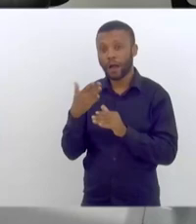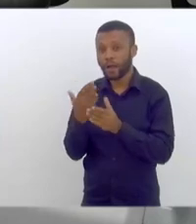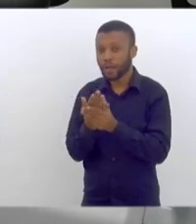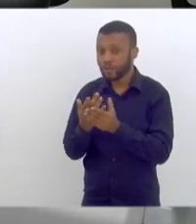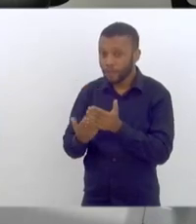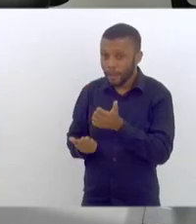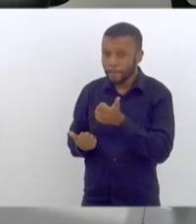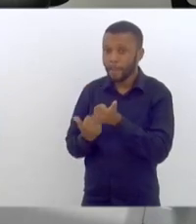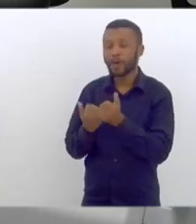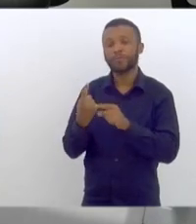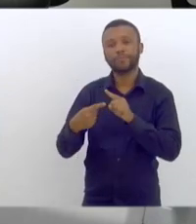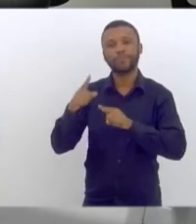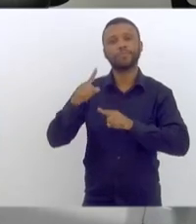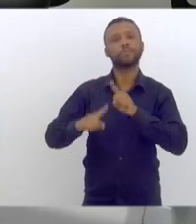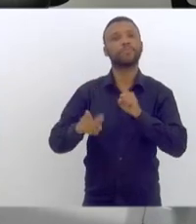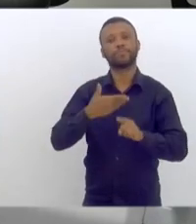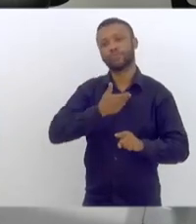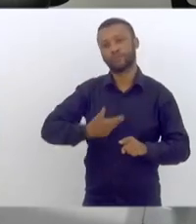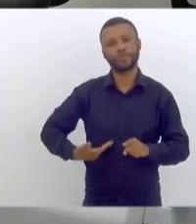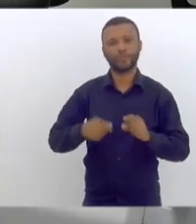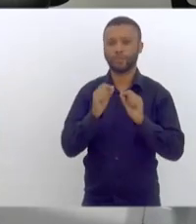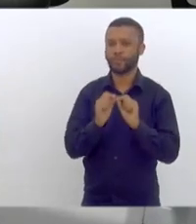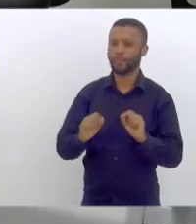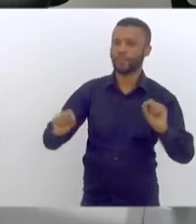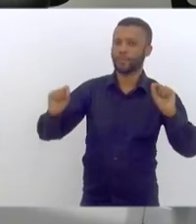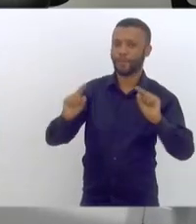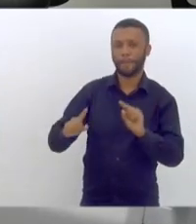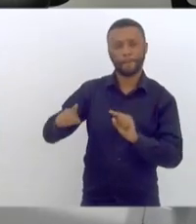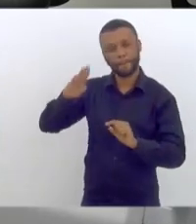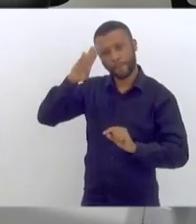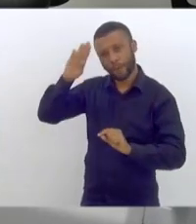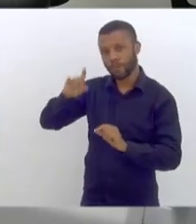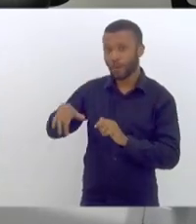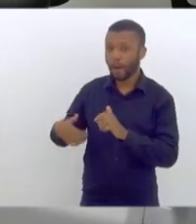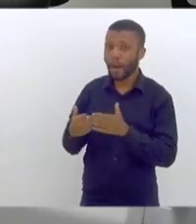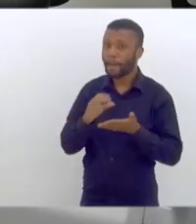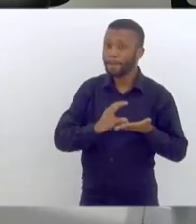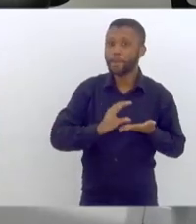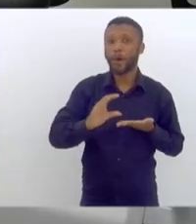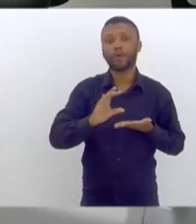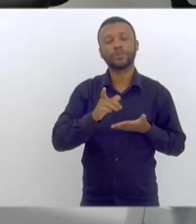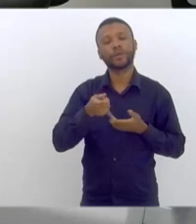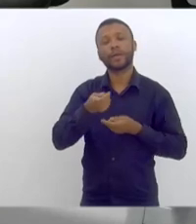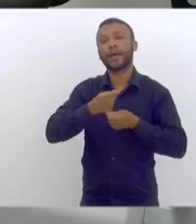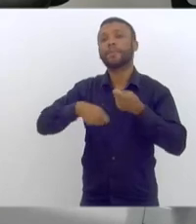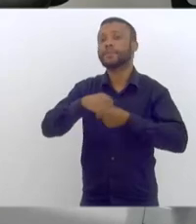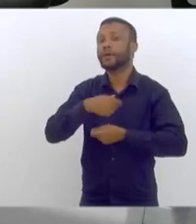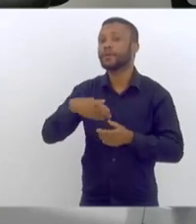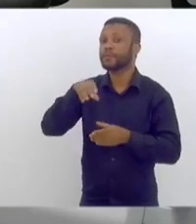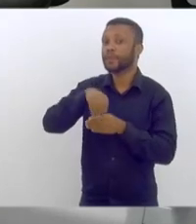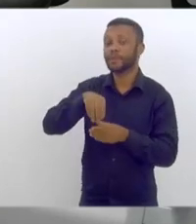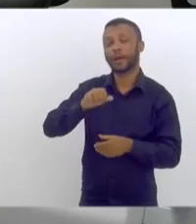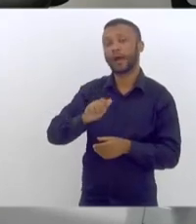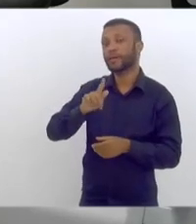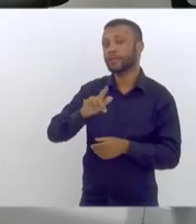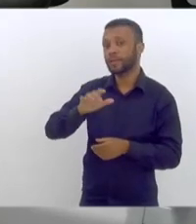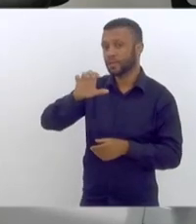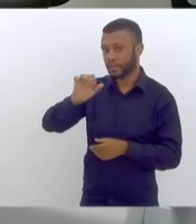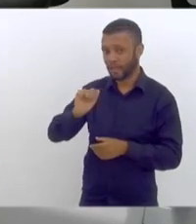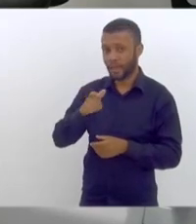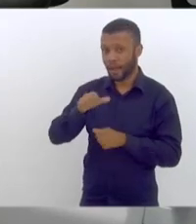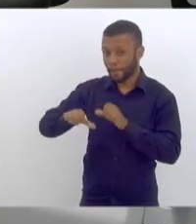ao desenvolvimento estatal dentre elas o aporte de Capital na agência a mudança que estava sendo sugerida e defendida aqui